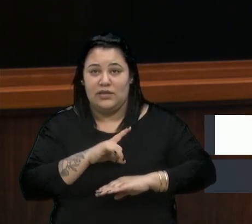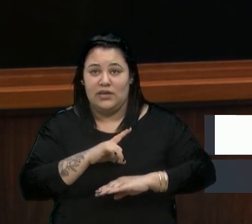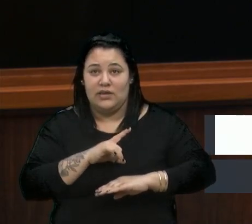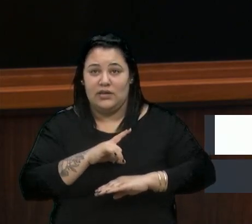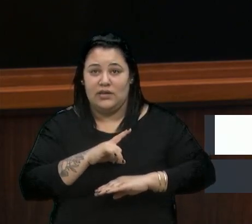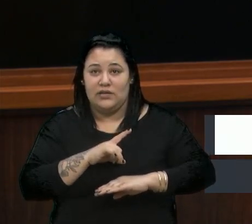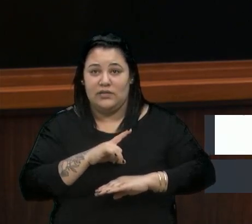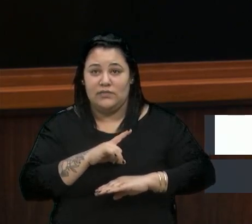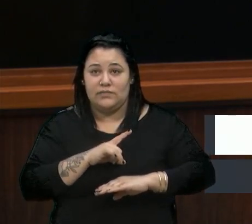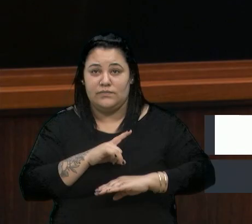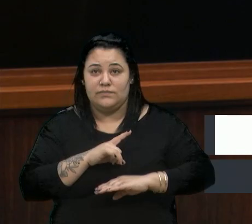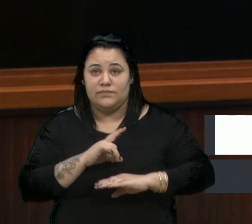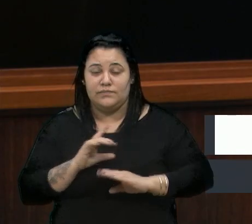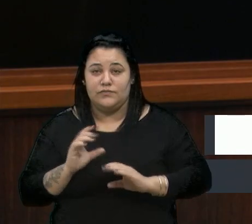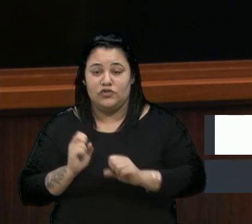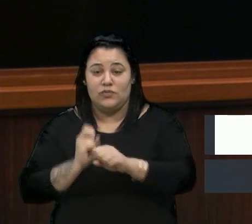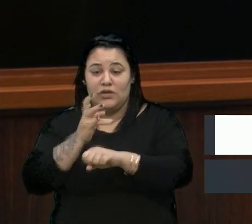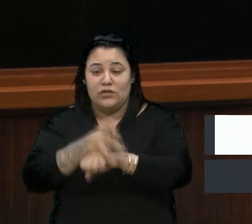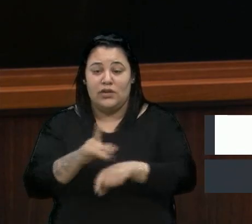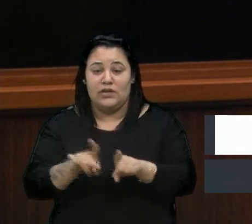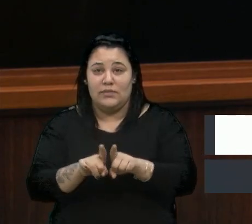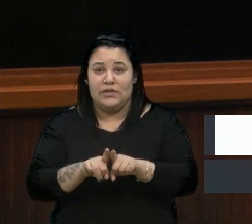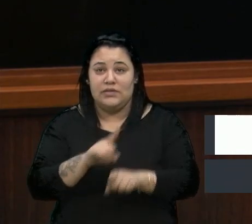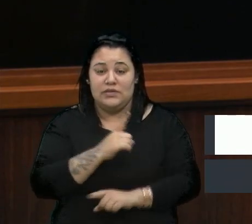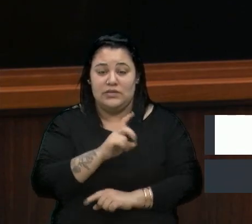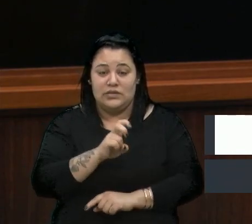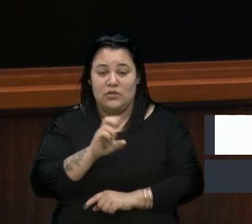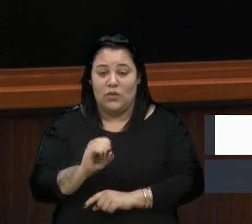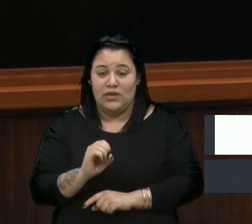são cerca de 250 por semana.